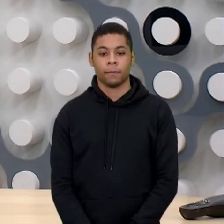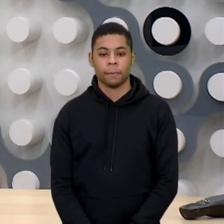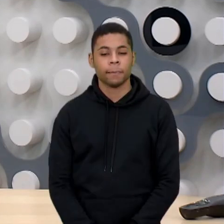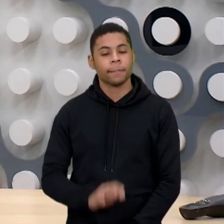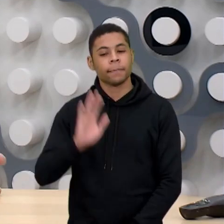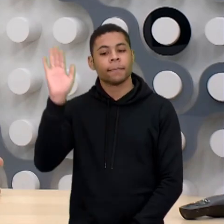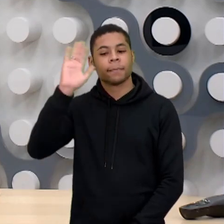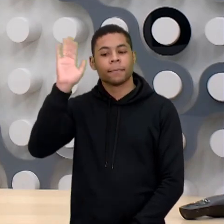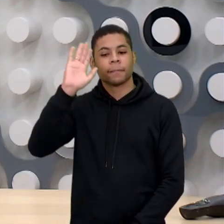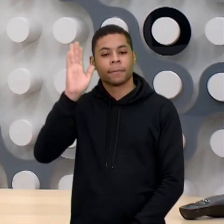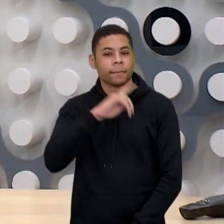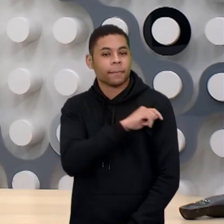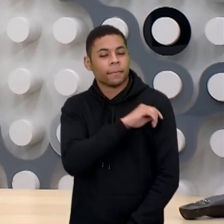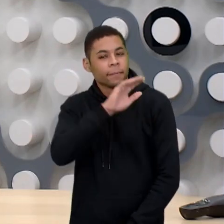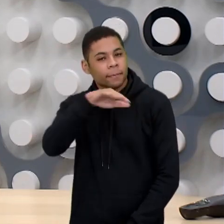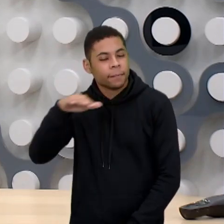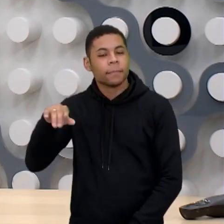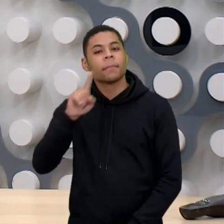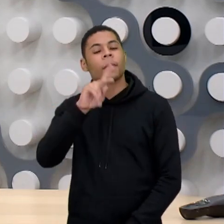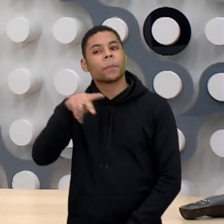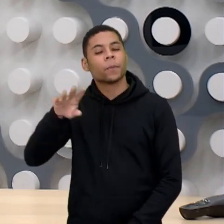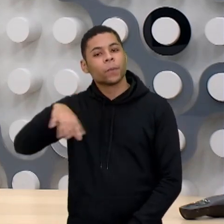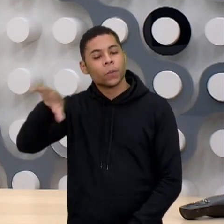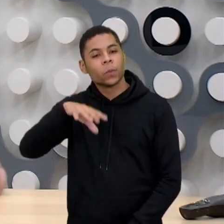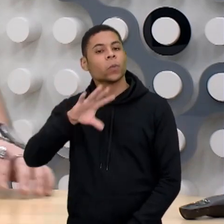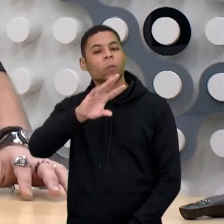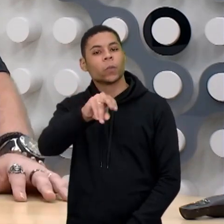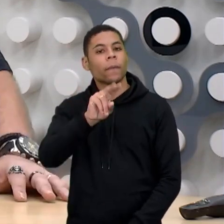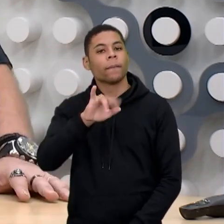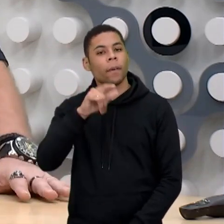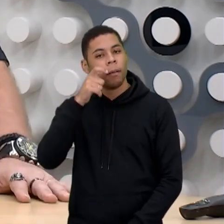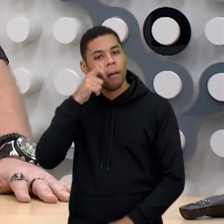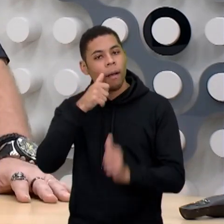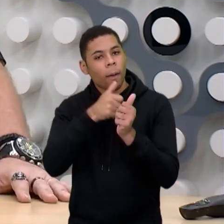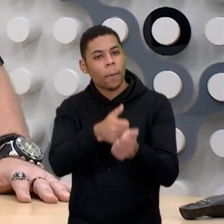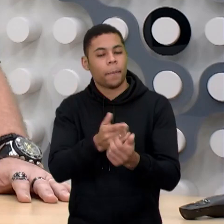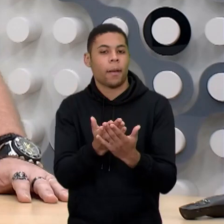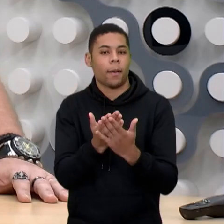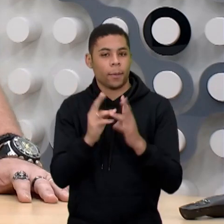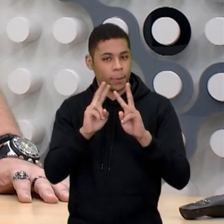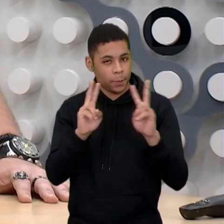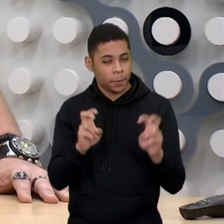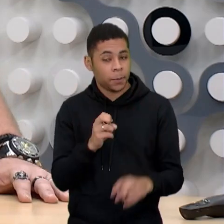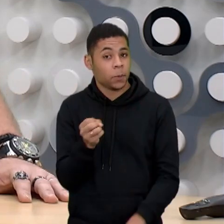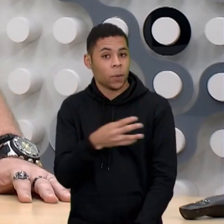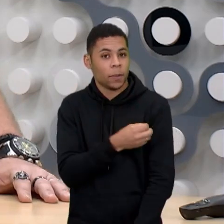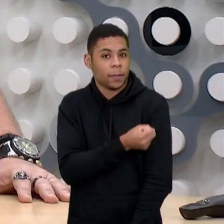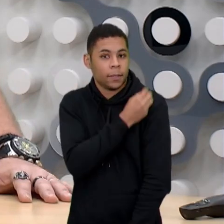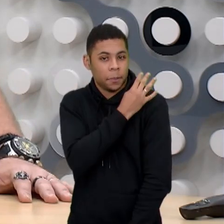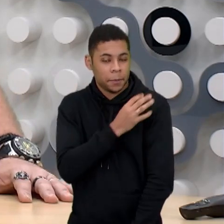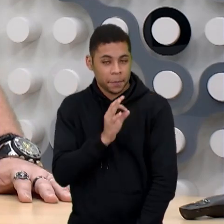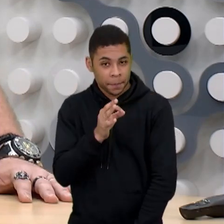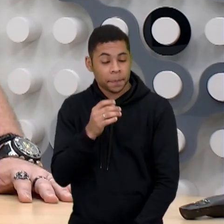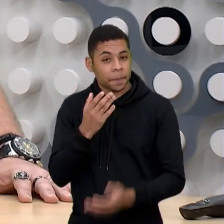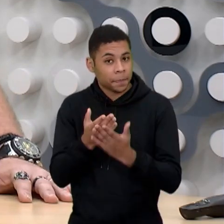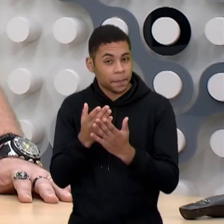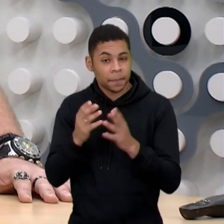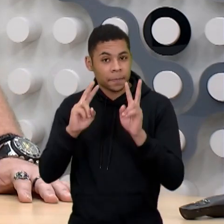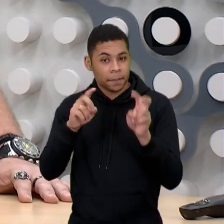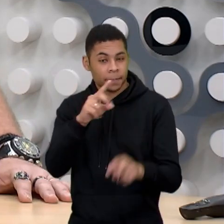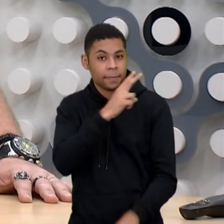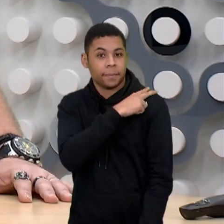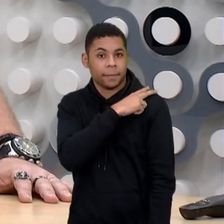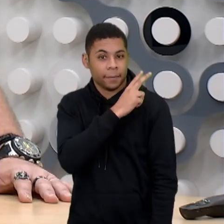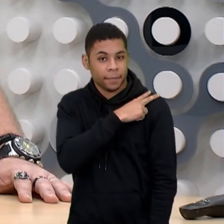Olá, alunos, professores e a todos que irão acompanhar a mais essa aula do novo ensino médio, né, para as aulas aí da segunda